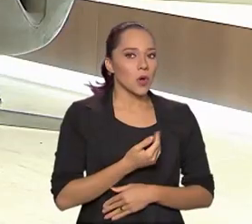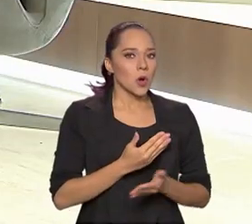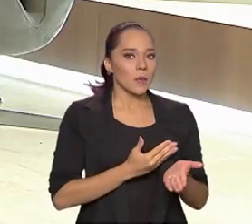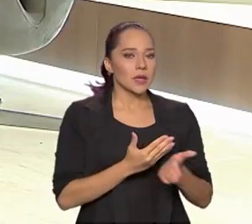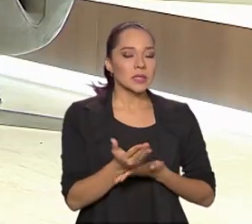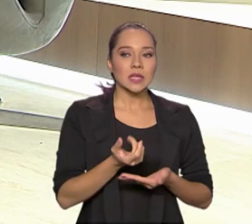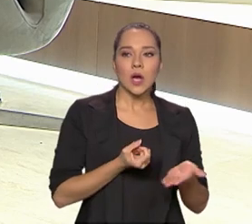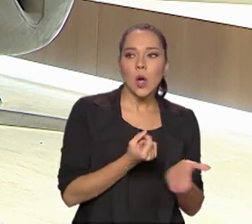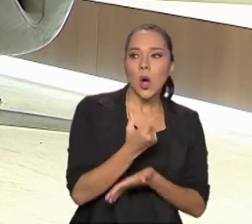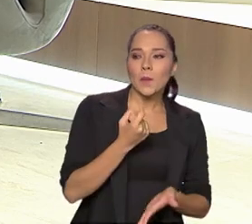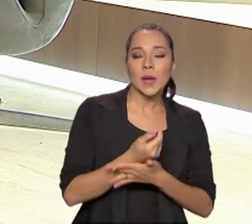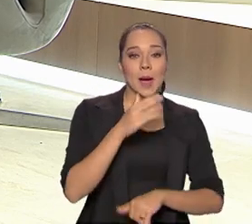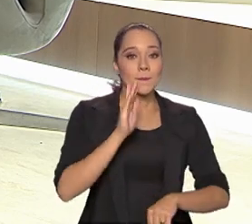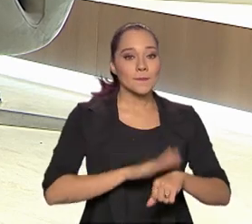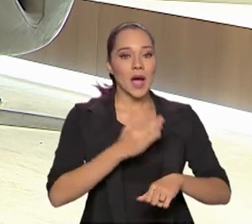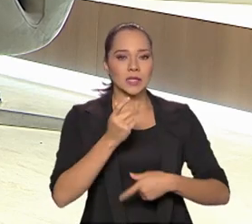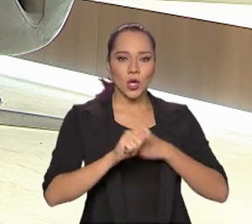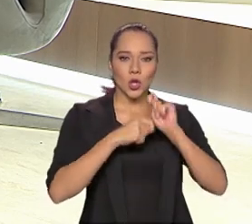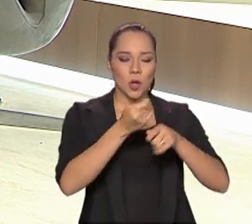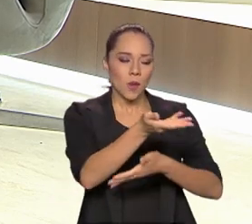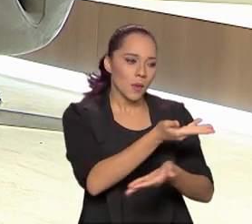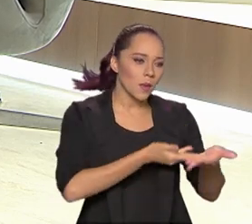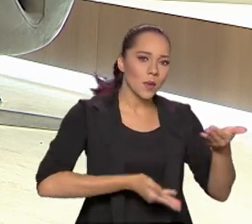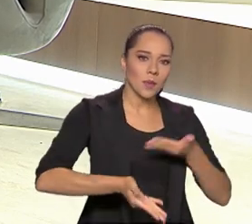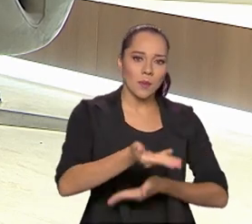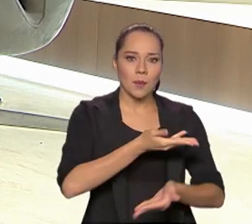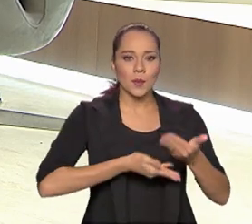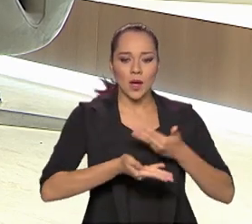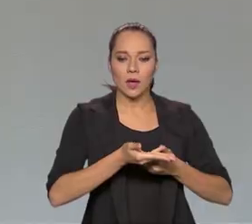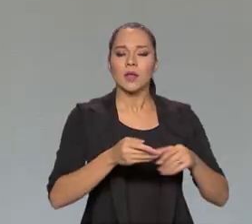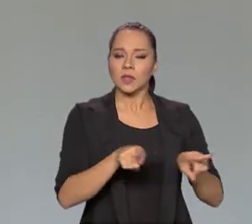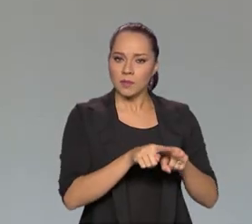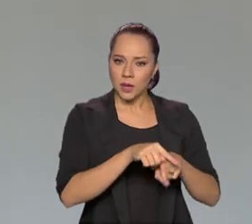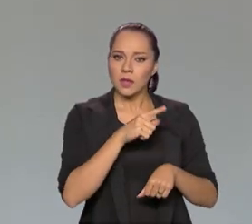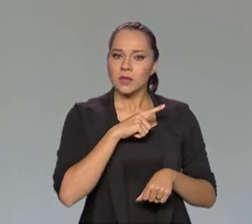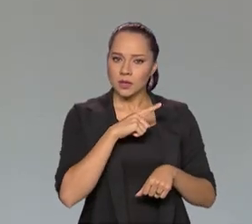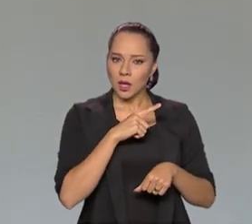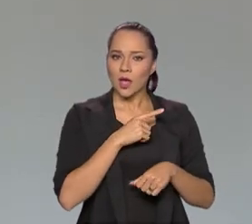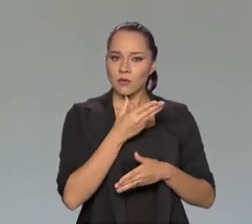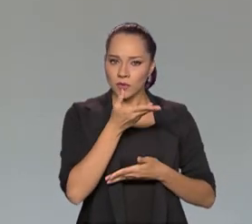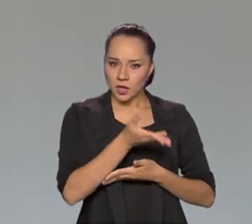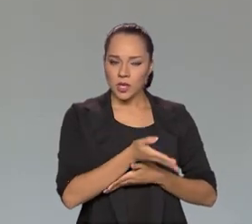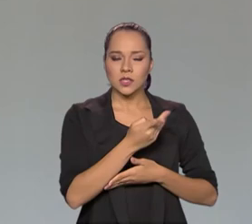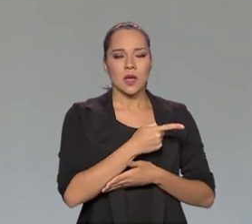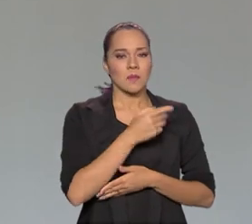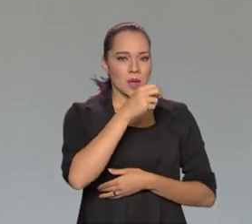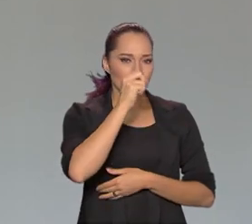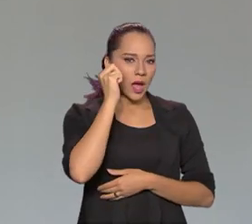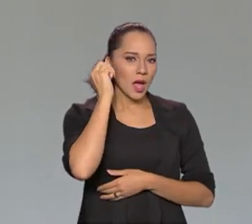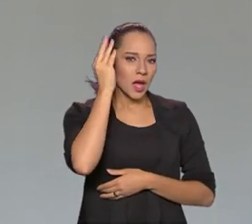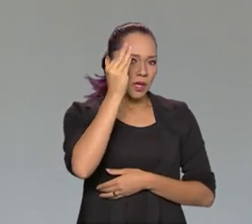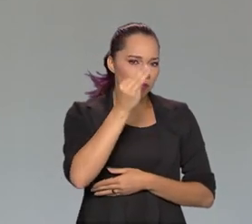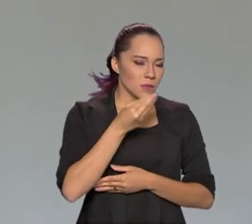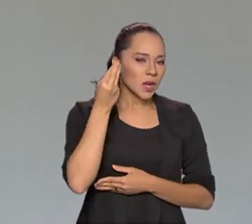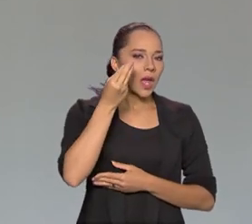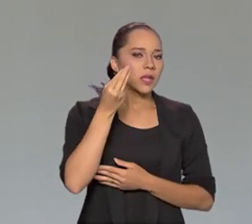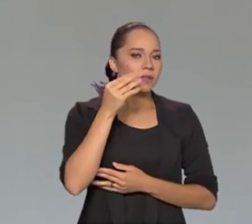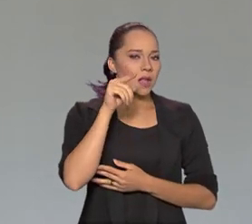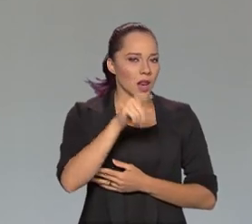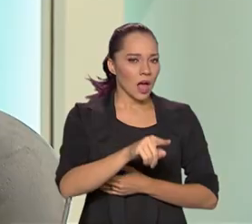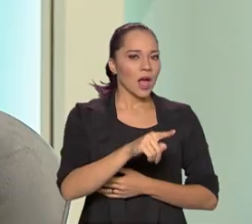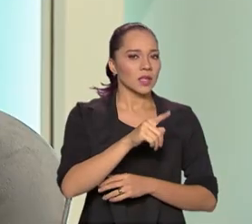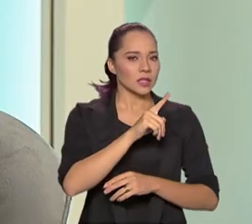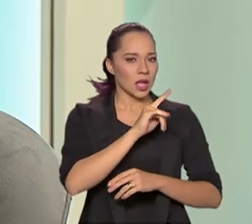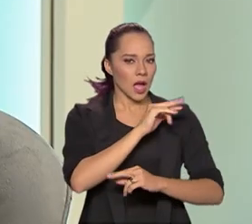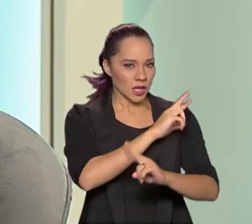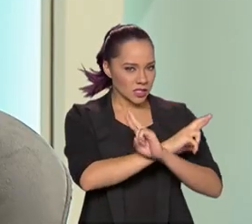passassem a consumir e fazer a economia girar. Isso passou também pela expertise ali da Receita em algum momento